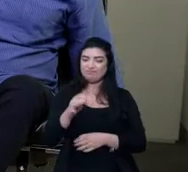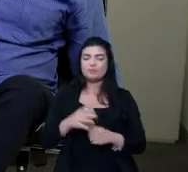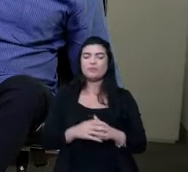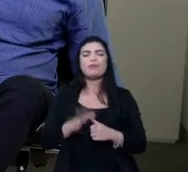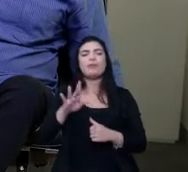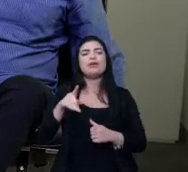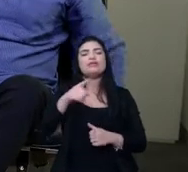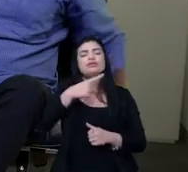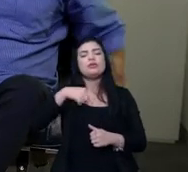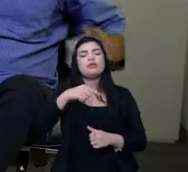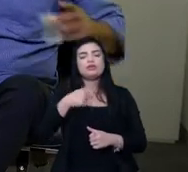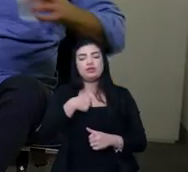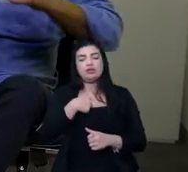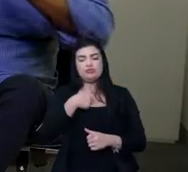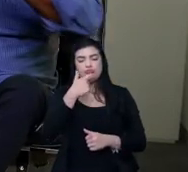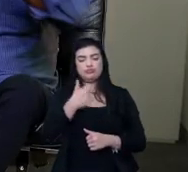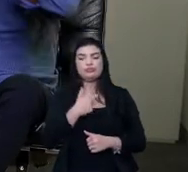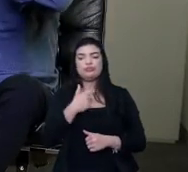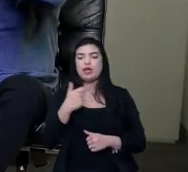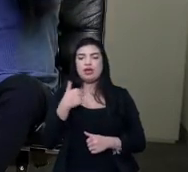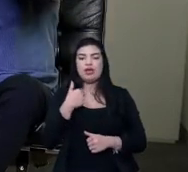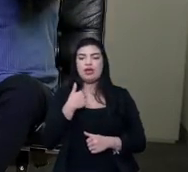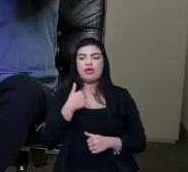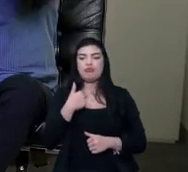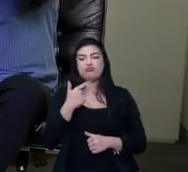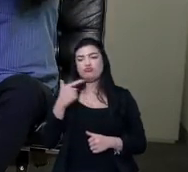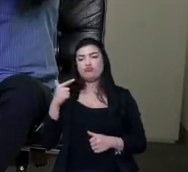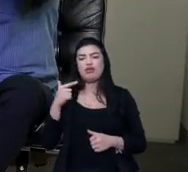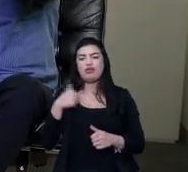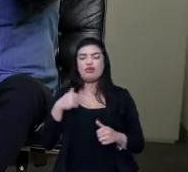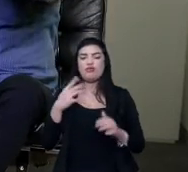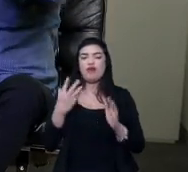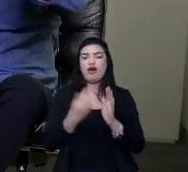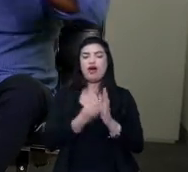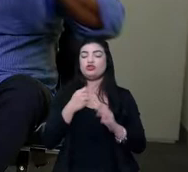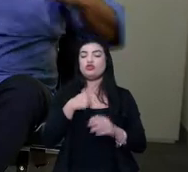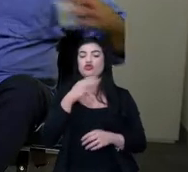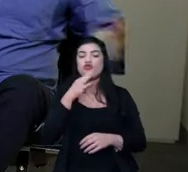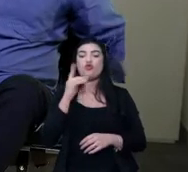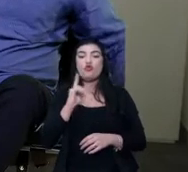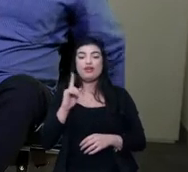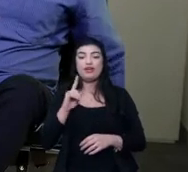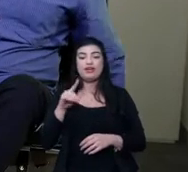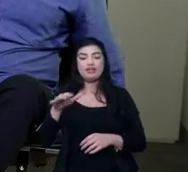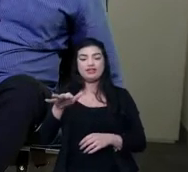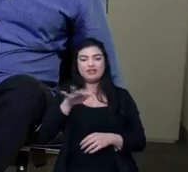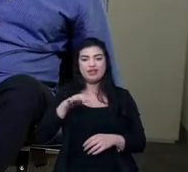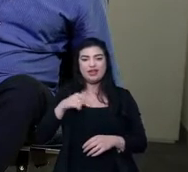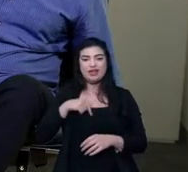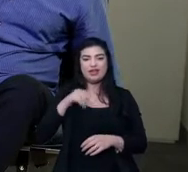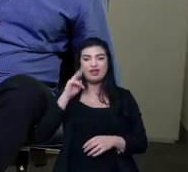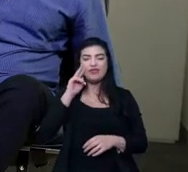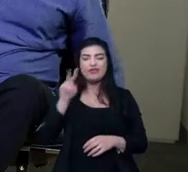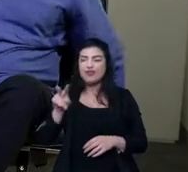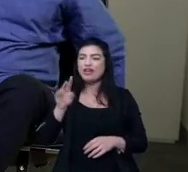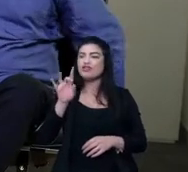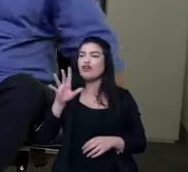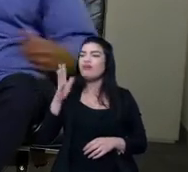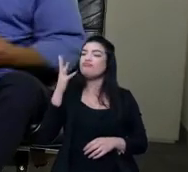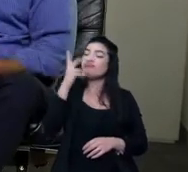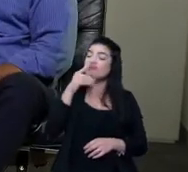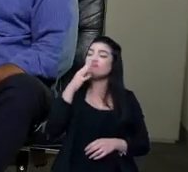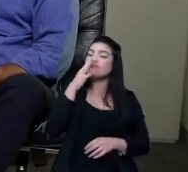eu particularmente, que não sou artista, eu não tenho conhecimento da técnica, né? Eu olho e acho bonito e a sua